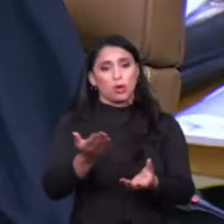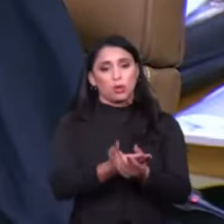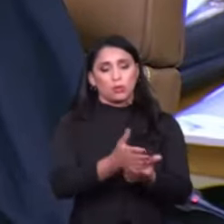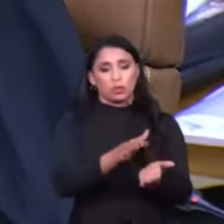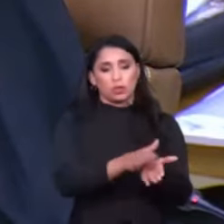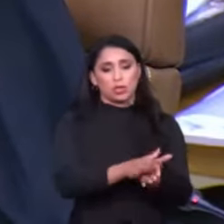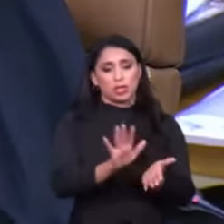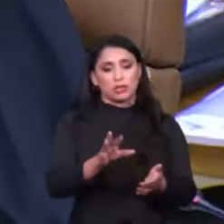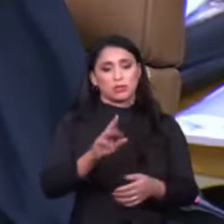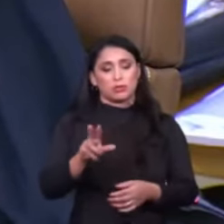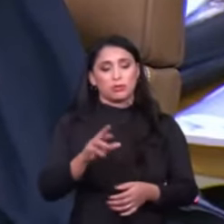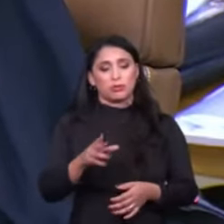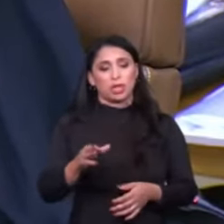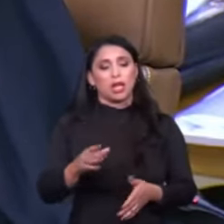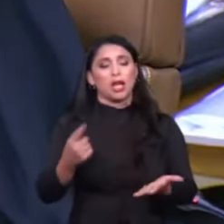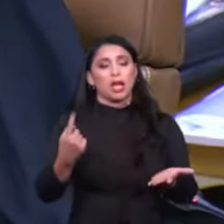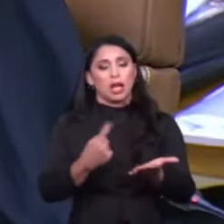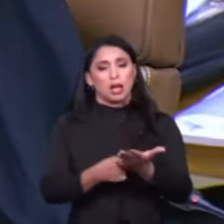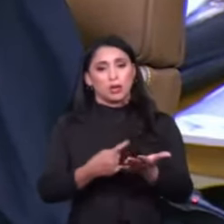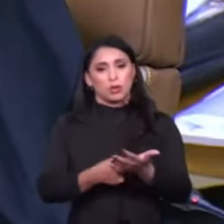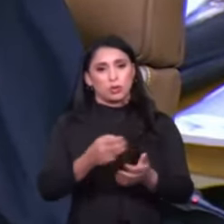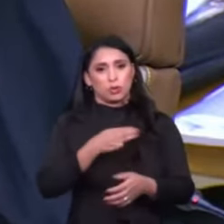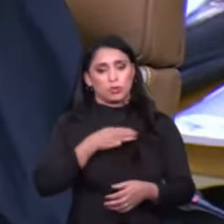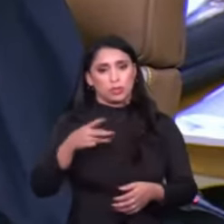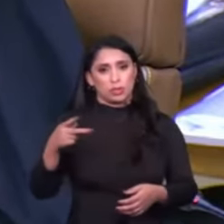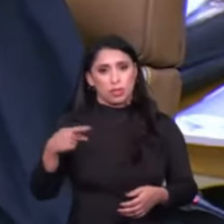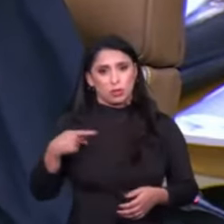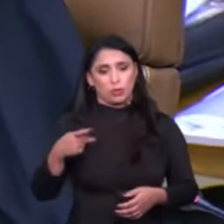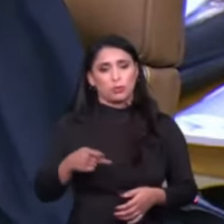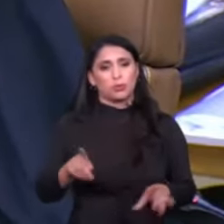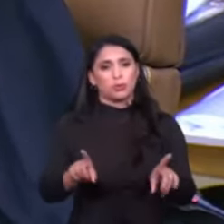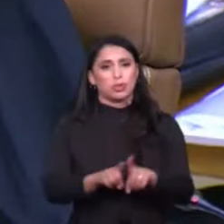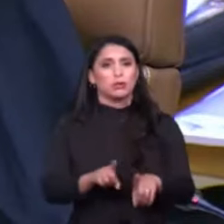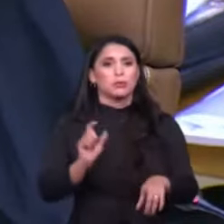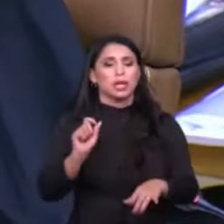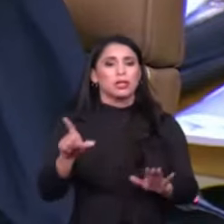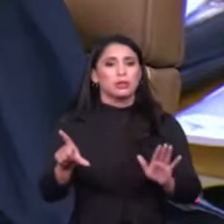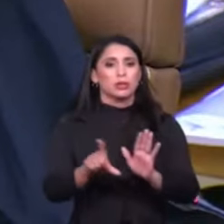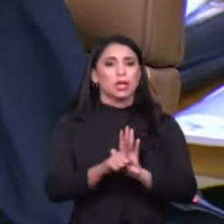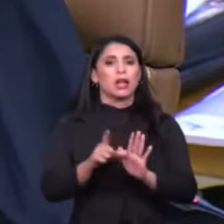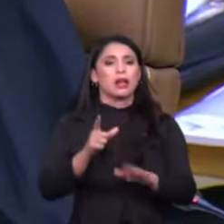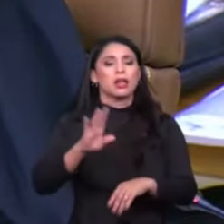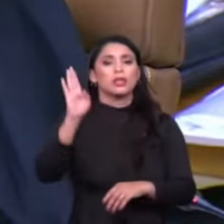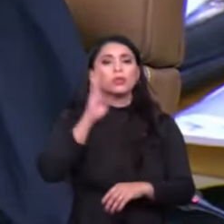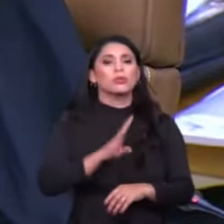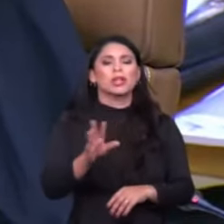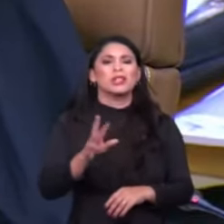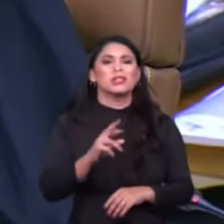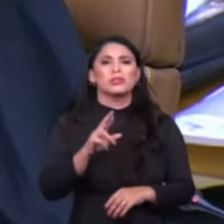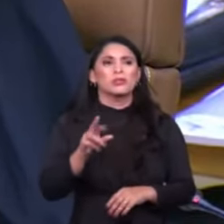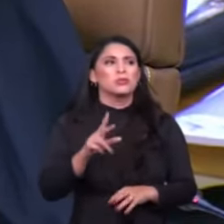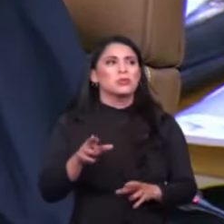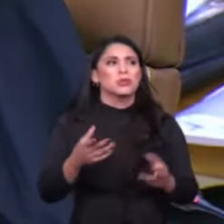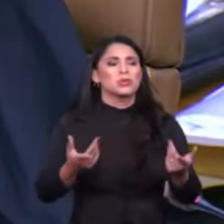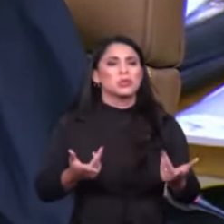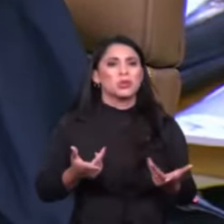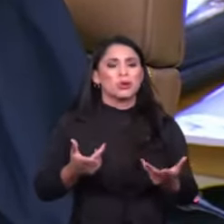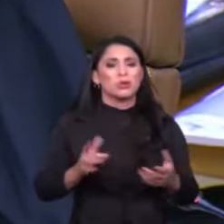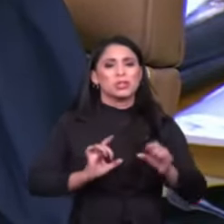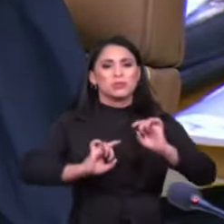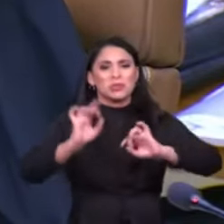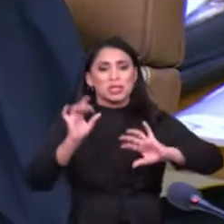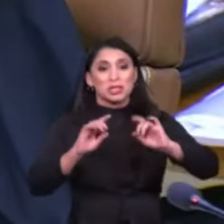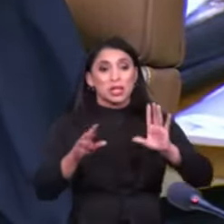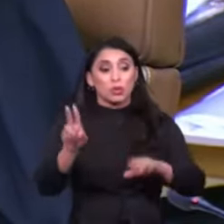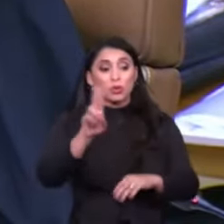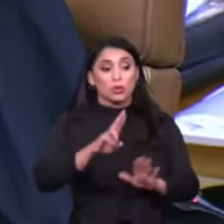realização de acordo com o Ministério Público. Convém ressaltar que o legislador nacional não se mostrou alheio à situação peculiar do usuário de